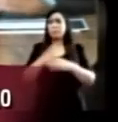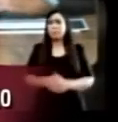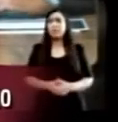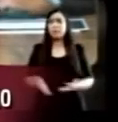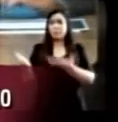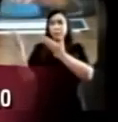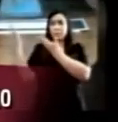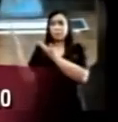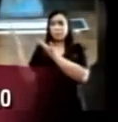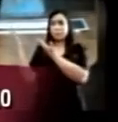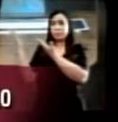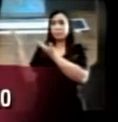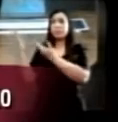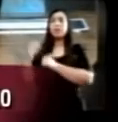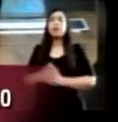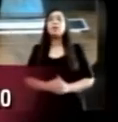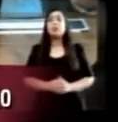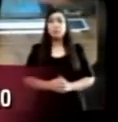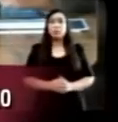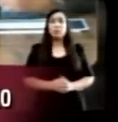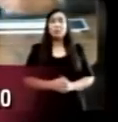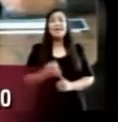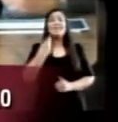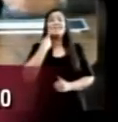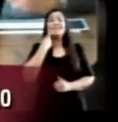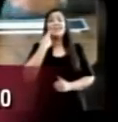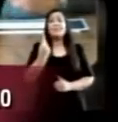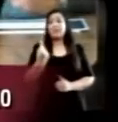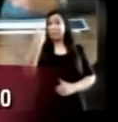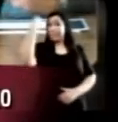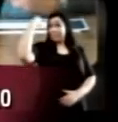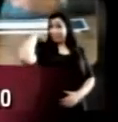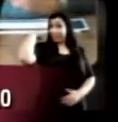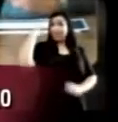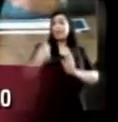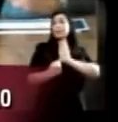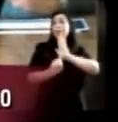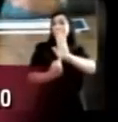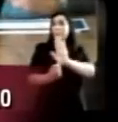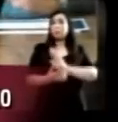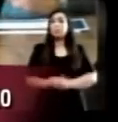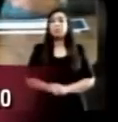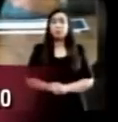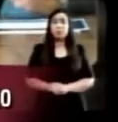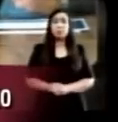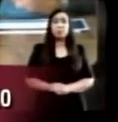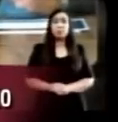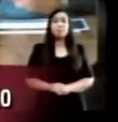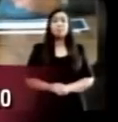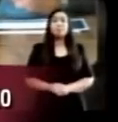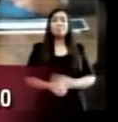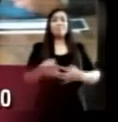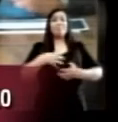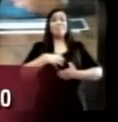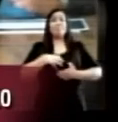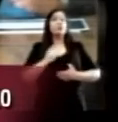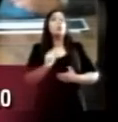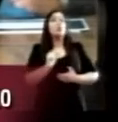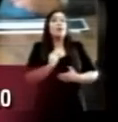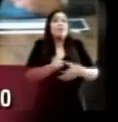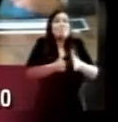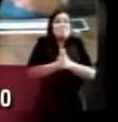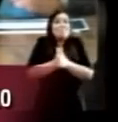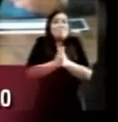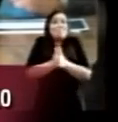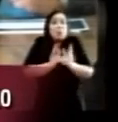novo slide é a curva que eu apresentei sexta-feira passada, com muita expectativa